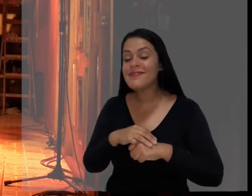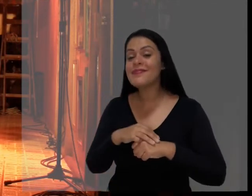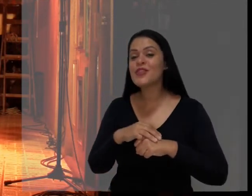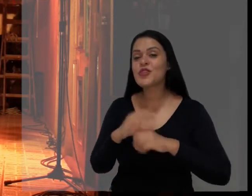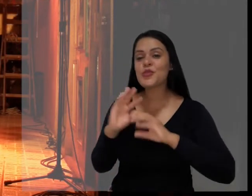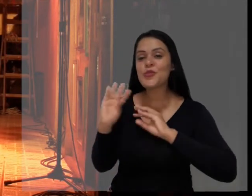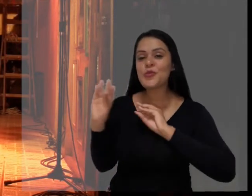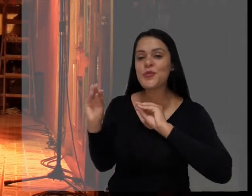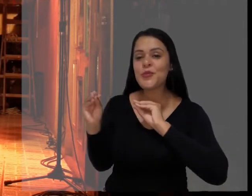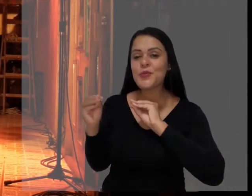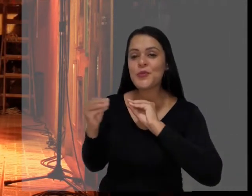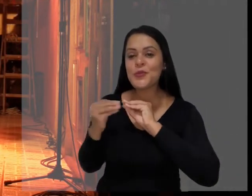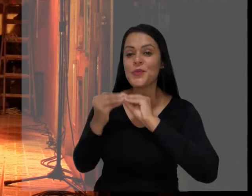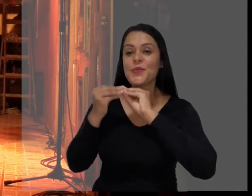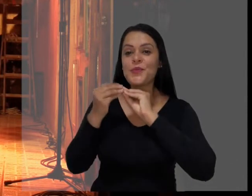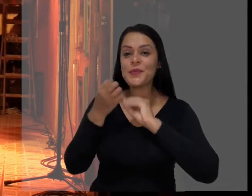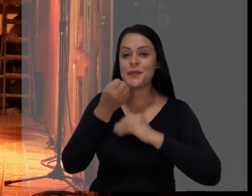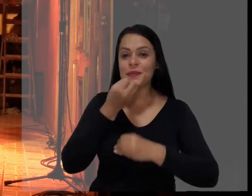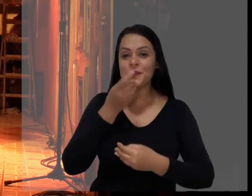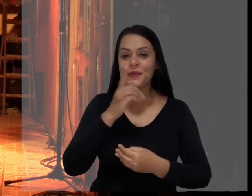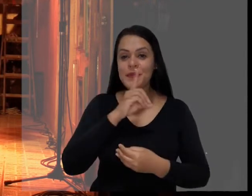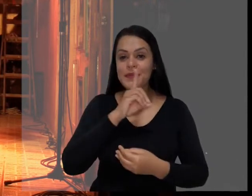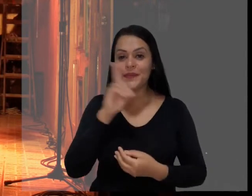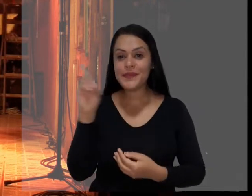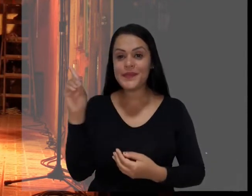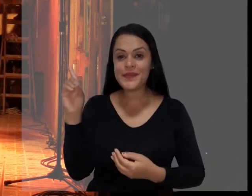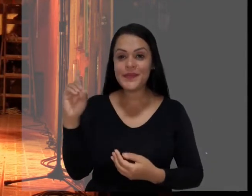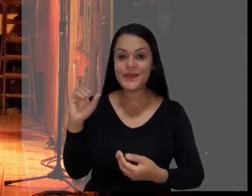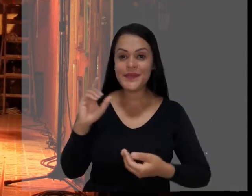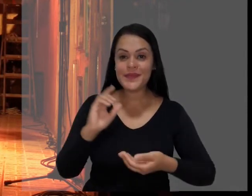E um beijo de bom dia.